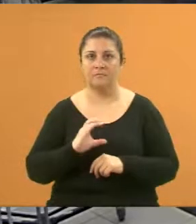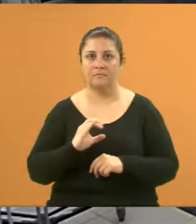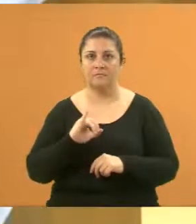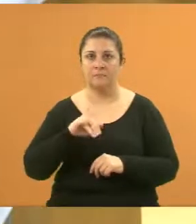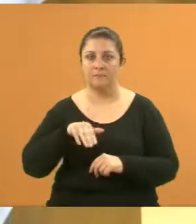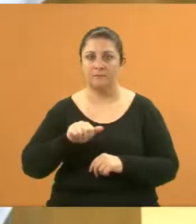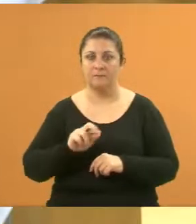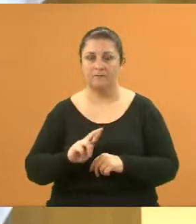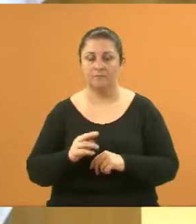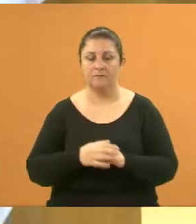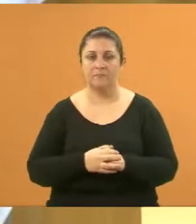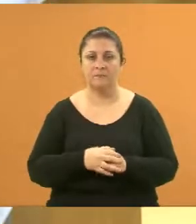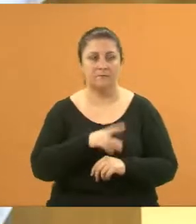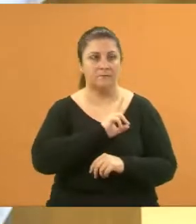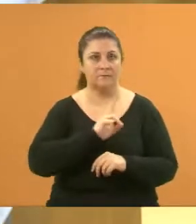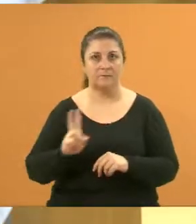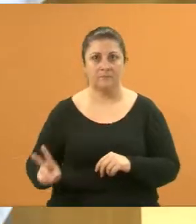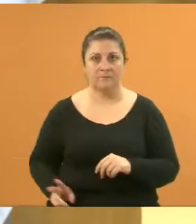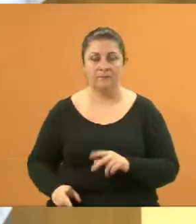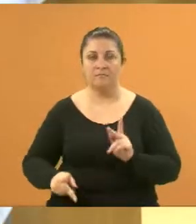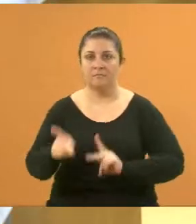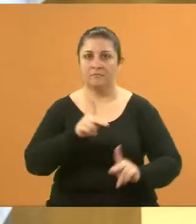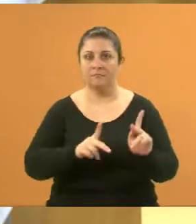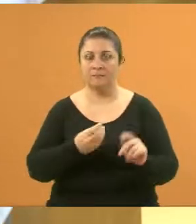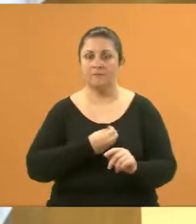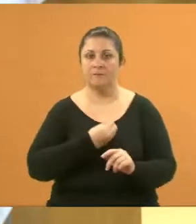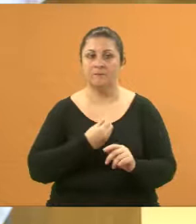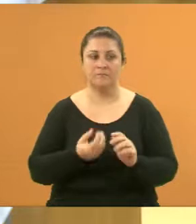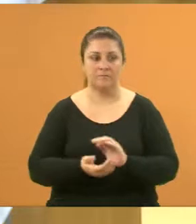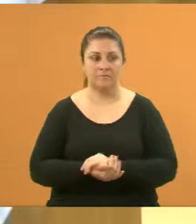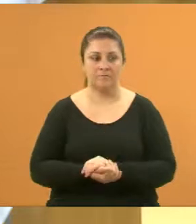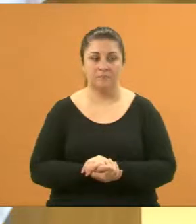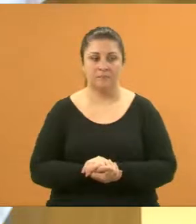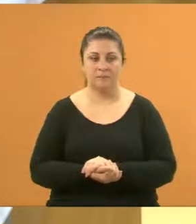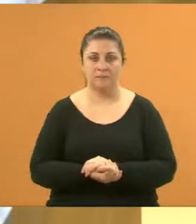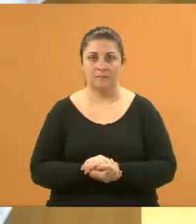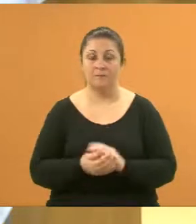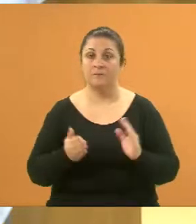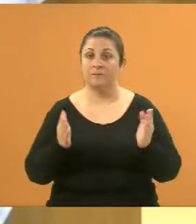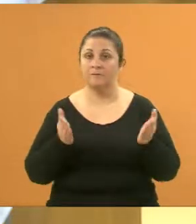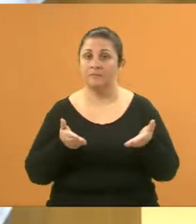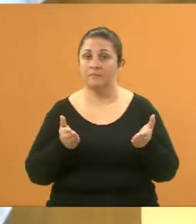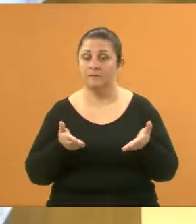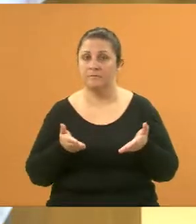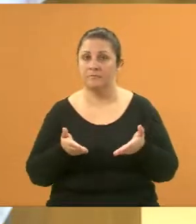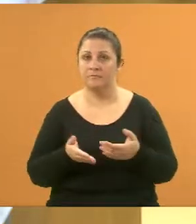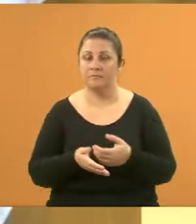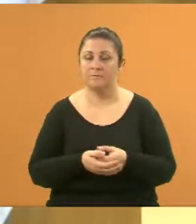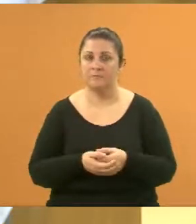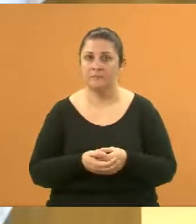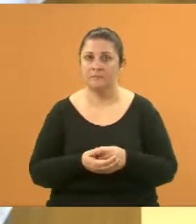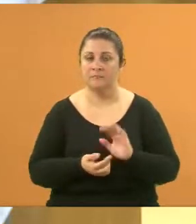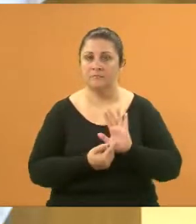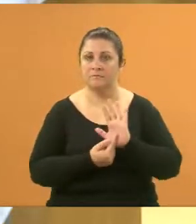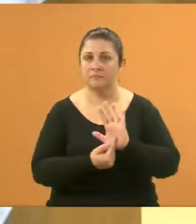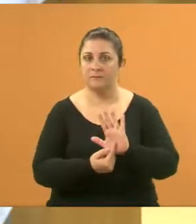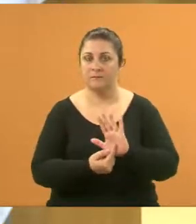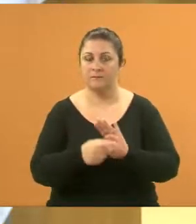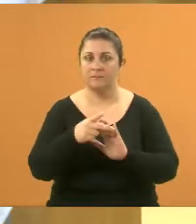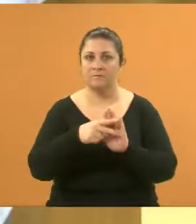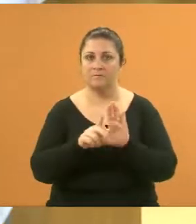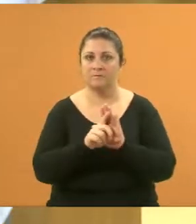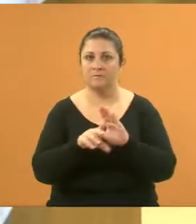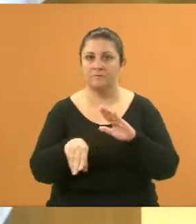Legislativa, nobres vereadores, público que está presente. Nós estamos agora apresentando o projeto de